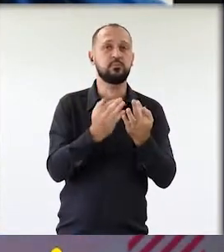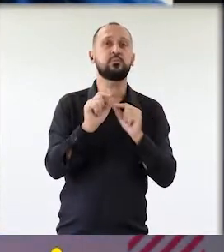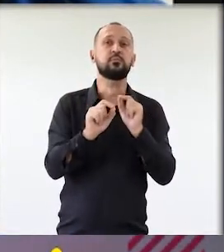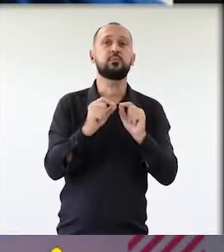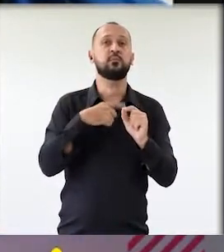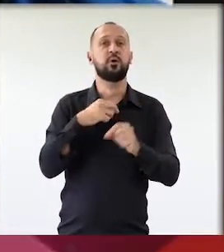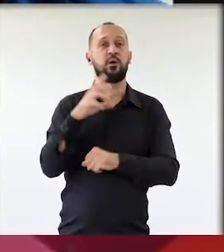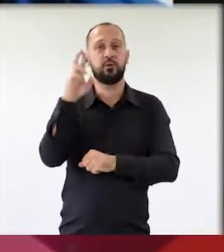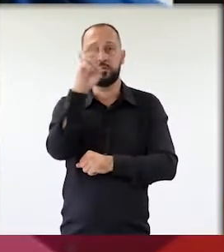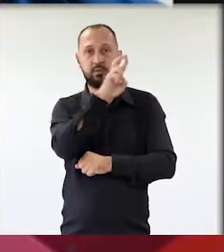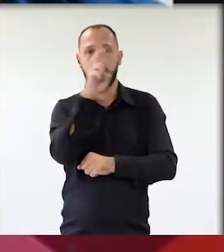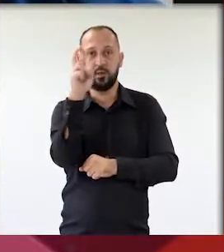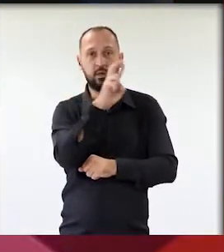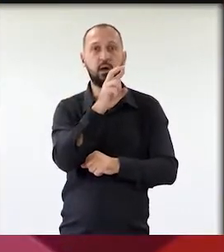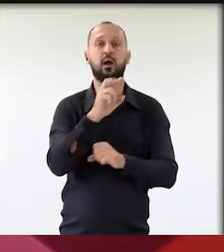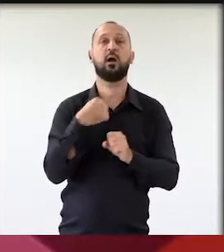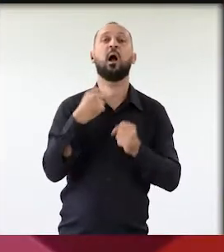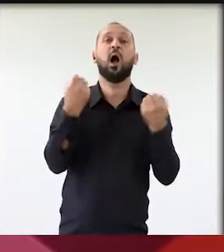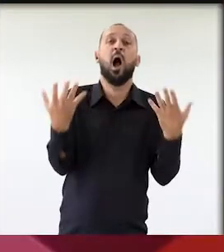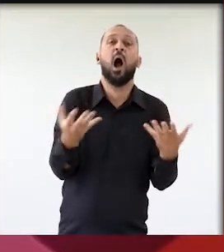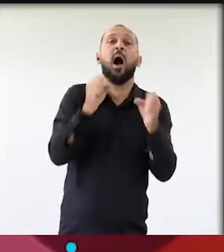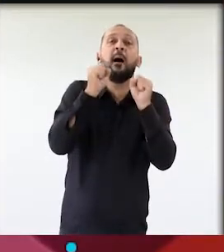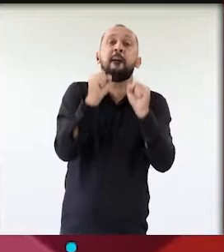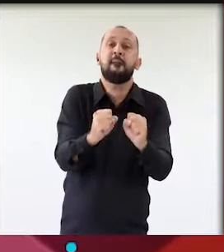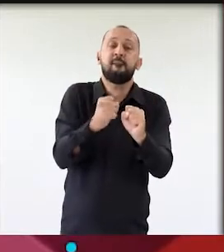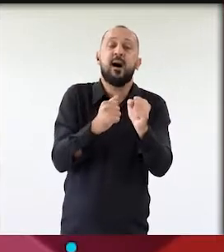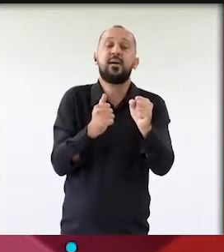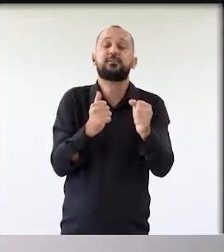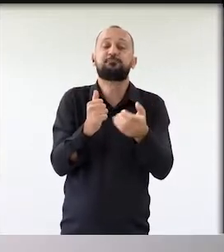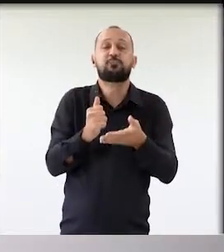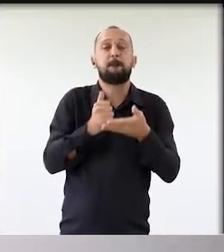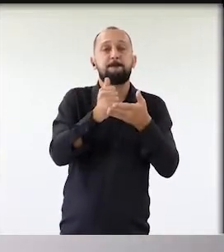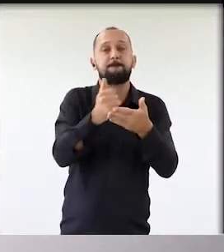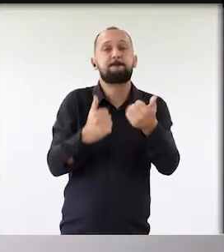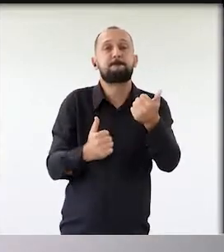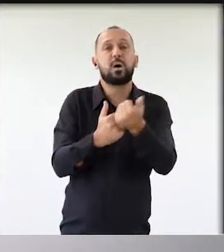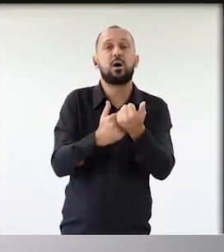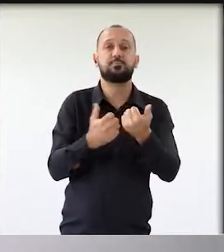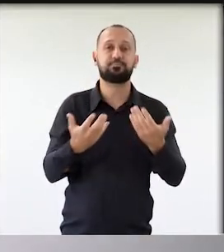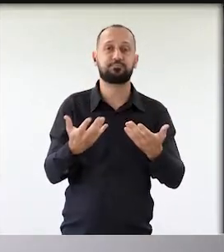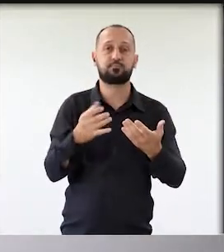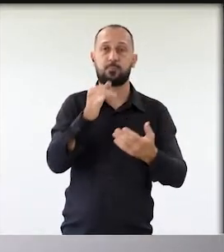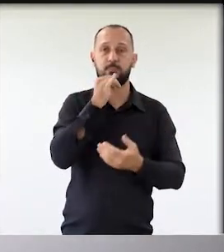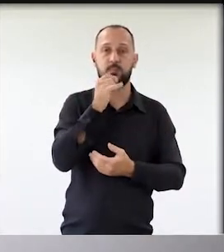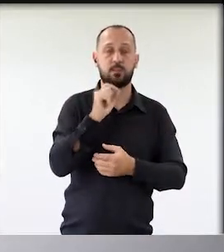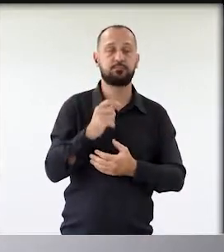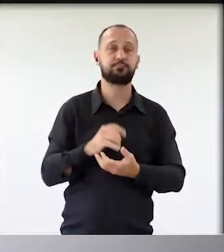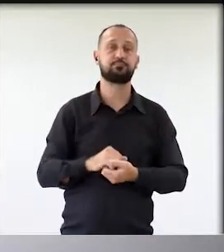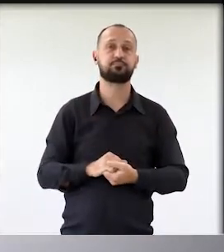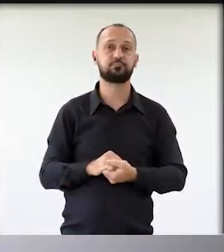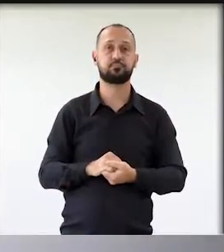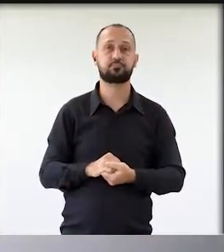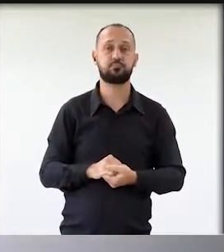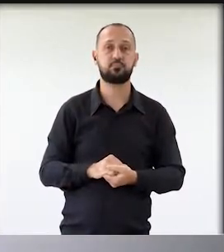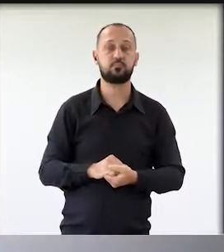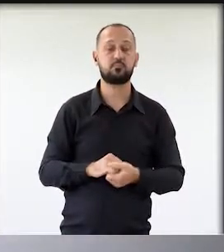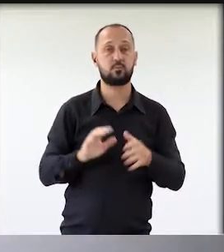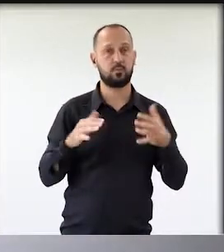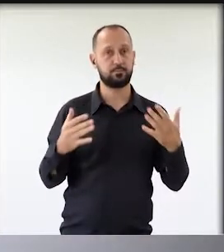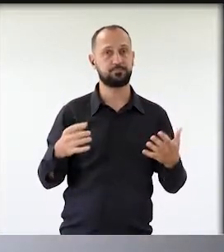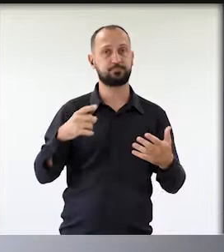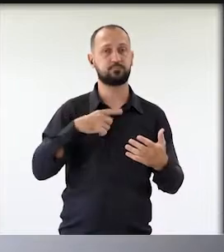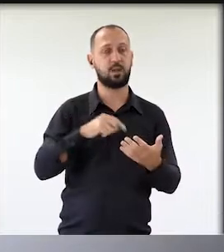essas famílias? Quem que fiscaliza? Quem que pode prestar uma assistência, por exemplo, nesses